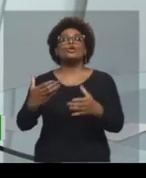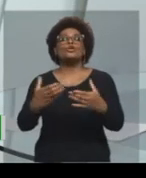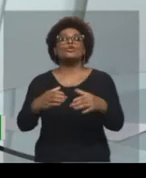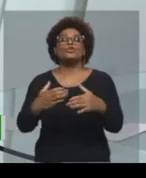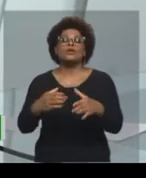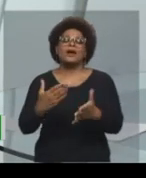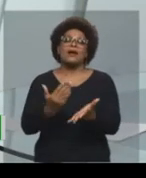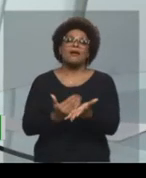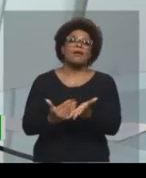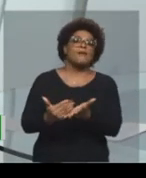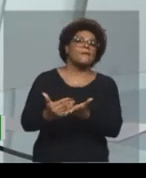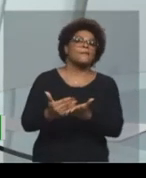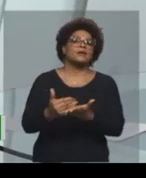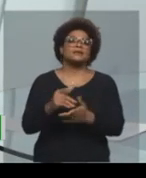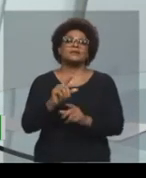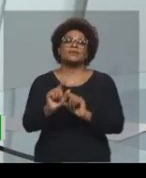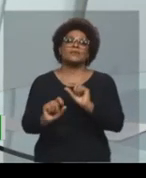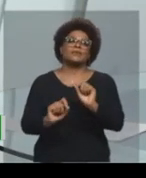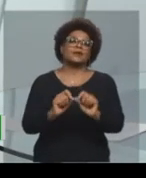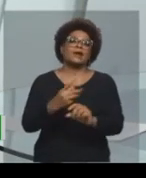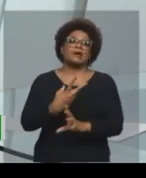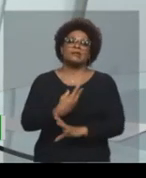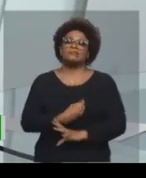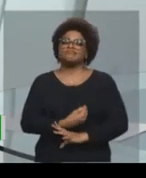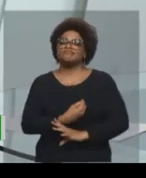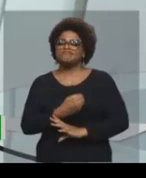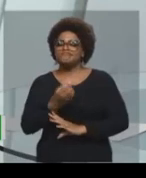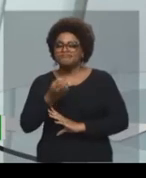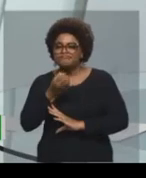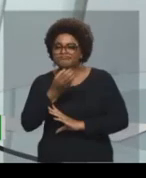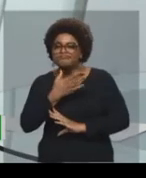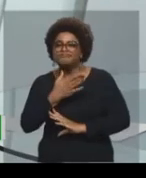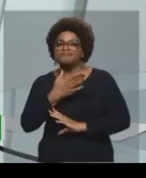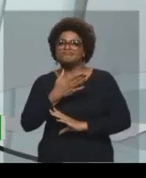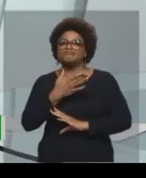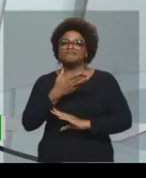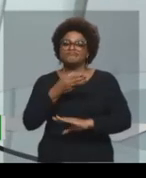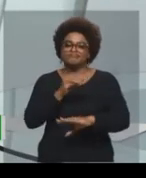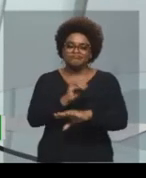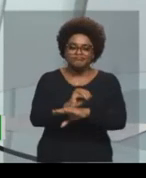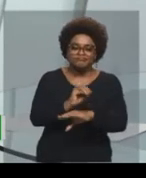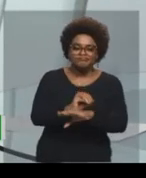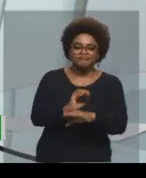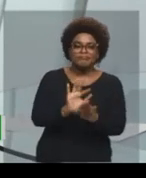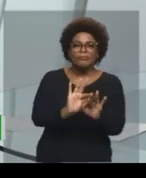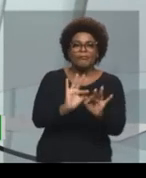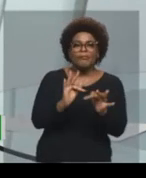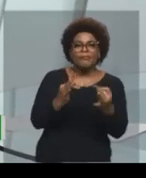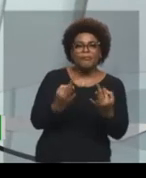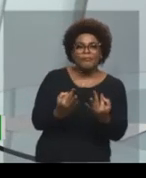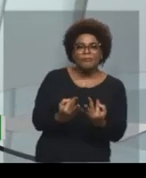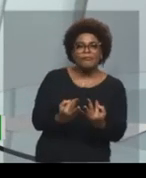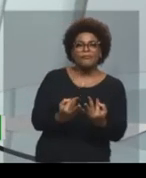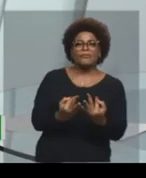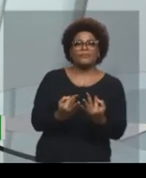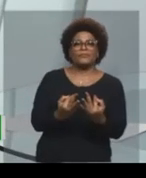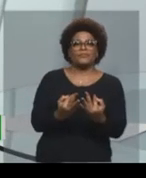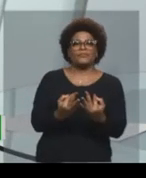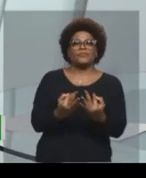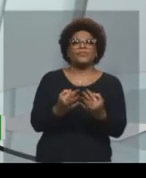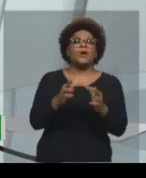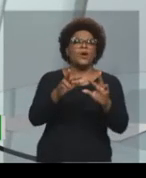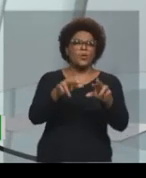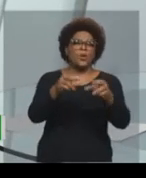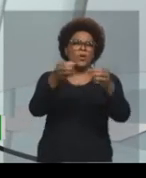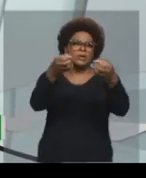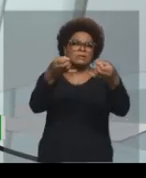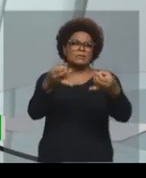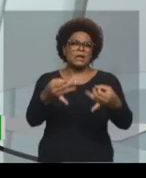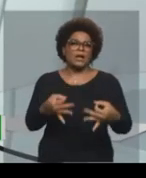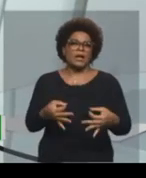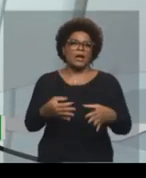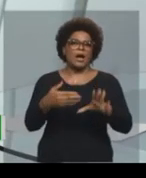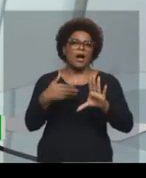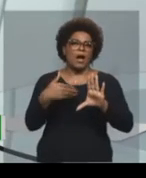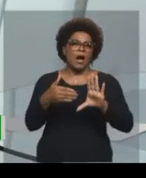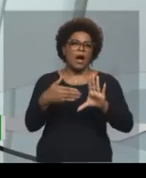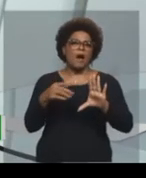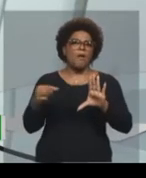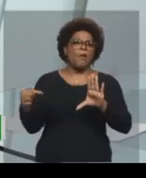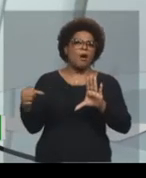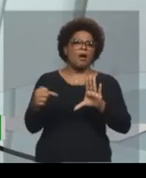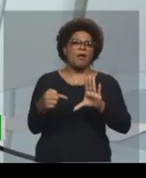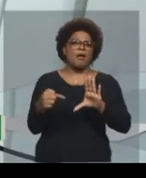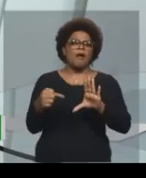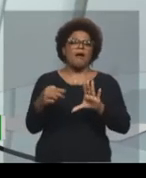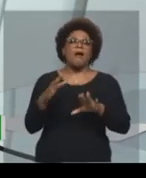começar a vida nova, constituir família. E como eu disse na nossa aula, né, muitas